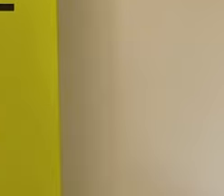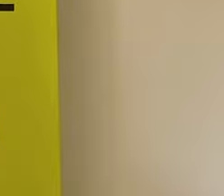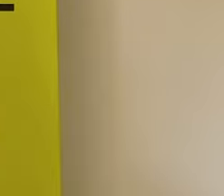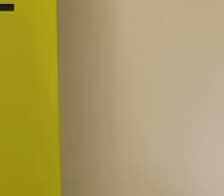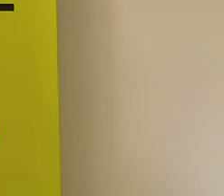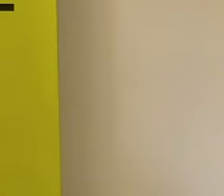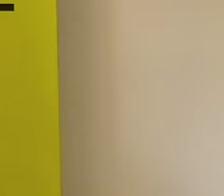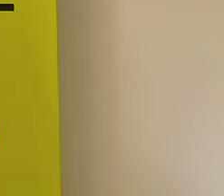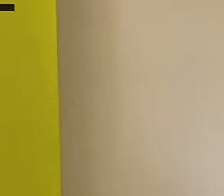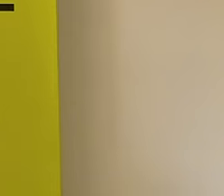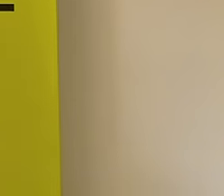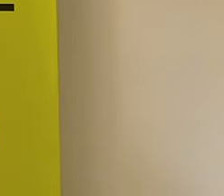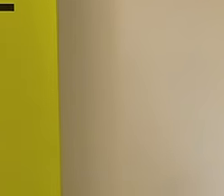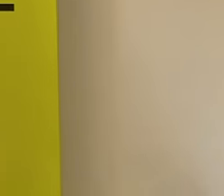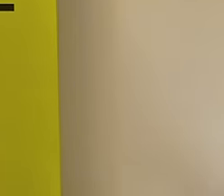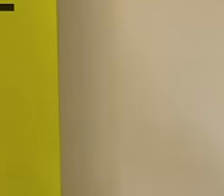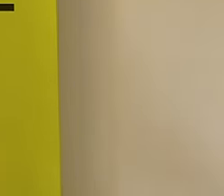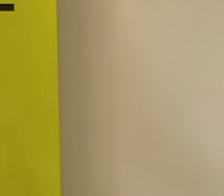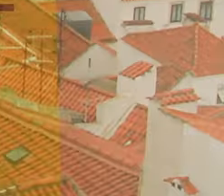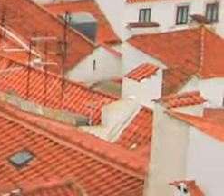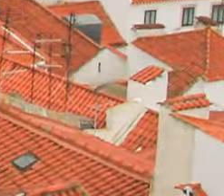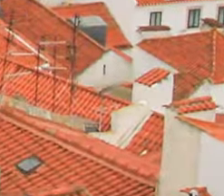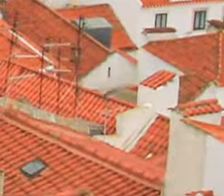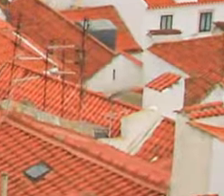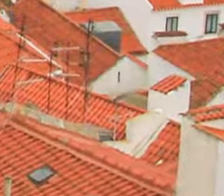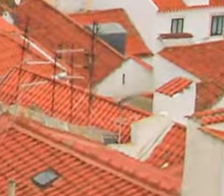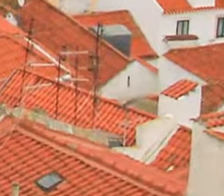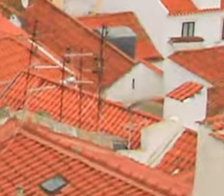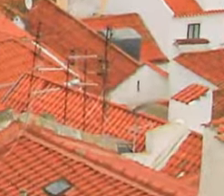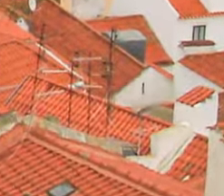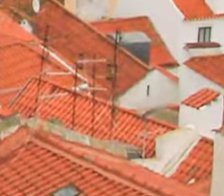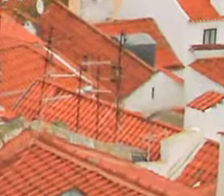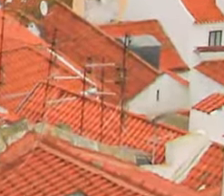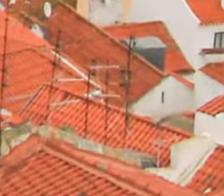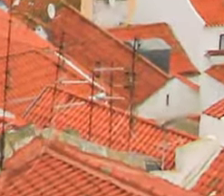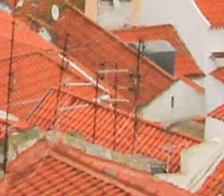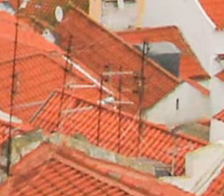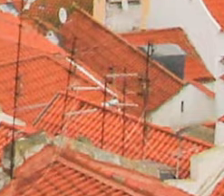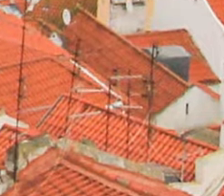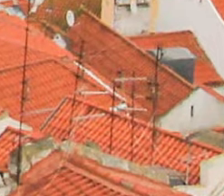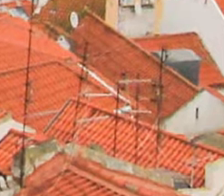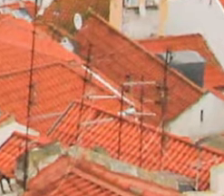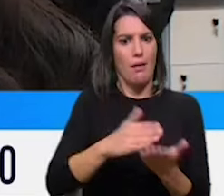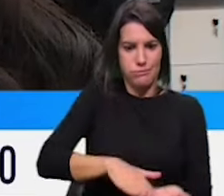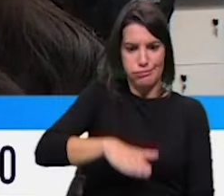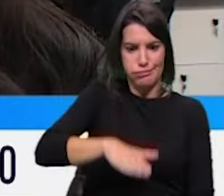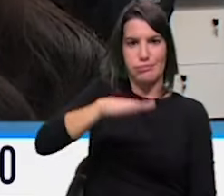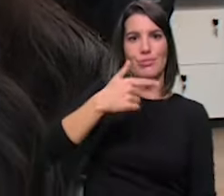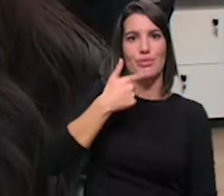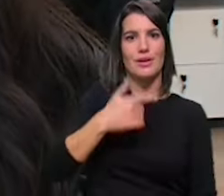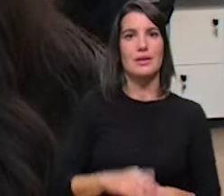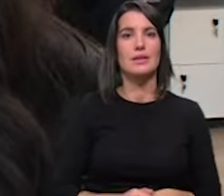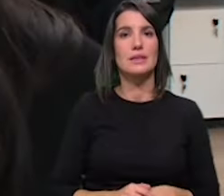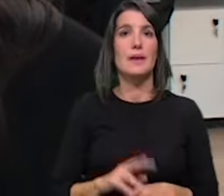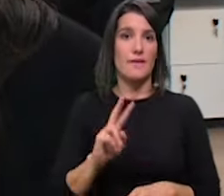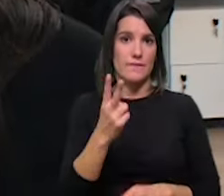programa 3C, Casa, Conforto e Clima, transformamos as casas das pessoas para que ninguém passe frio ou calor na sua própria habitação. Garantimos o